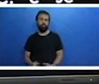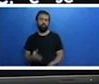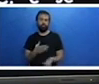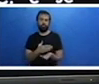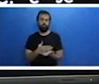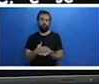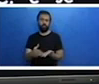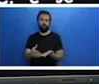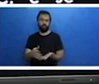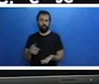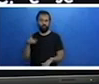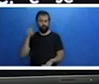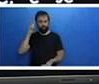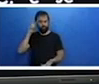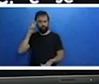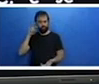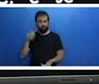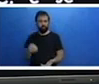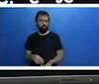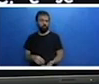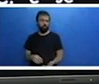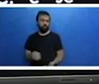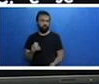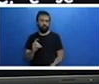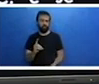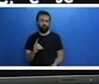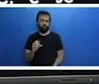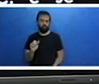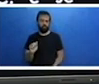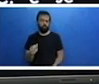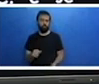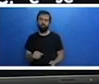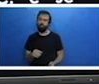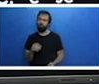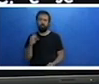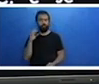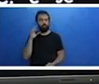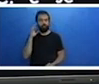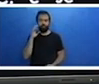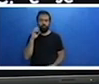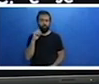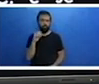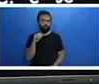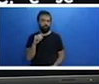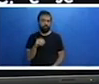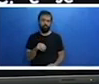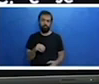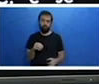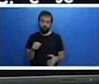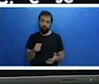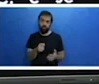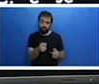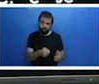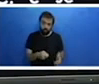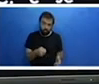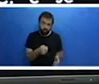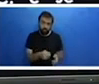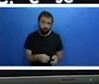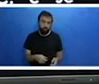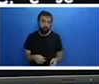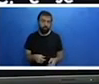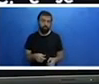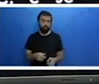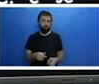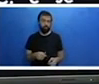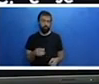sobre a história das damas. Sua origem é misteriosa, foi descoberta em escavações no Iraque. A